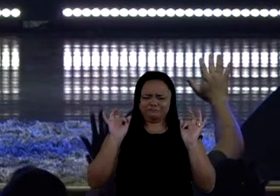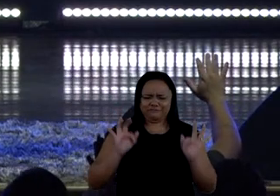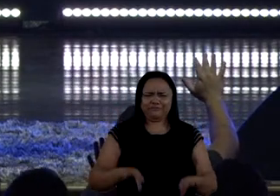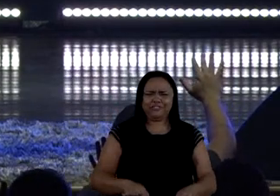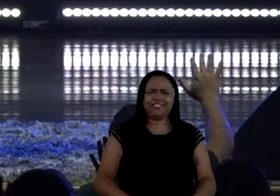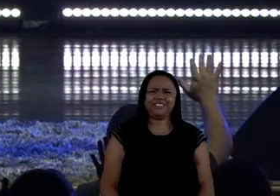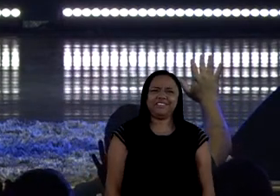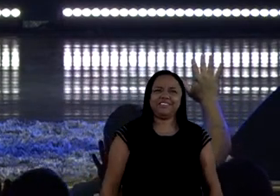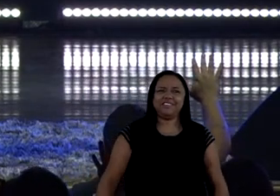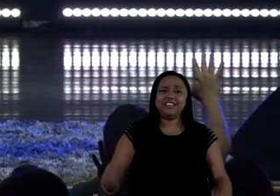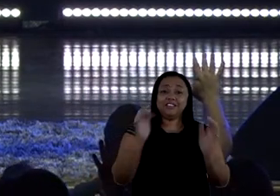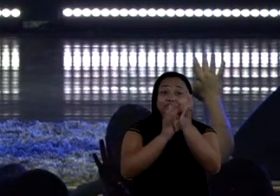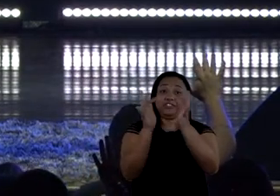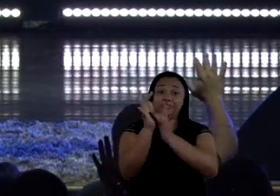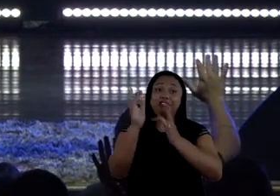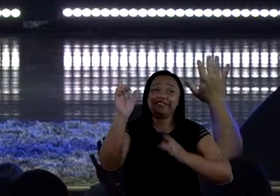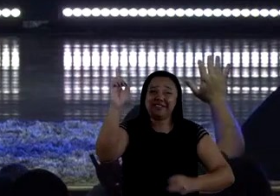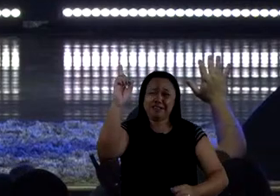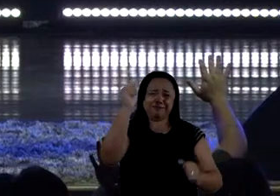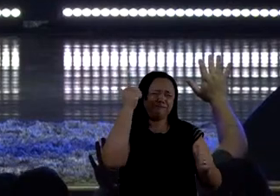Ele está vindo, está muito próximo.